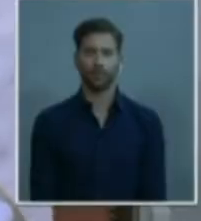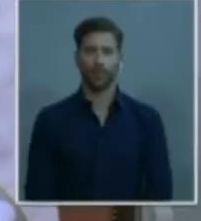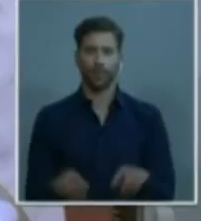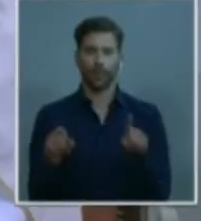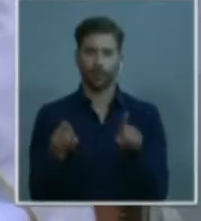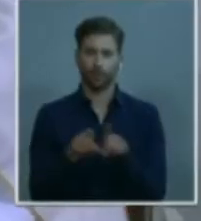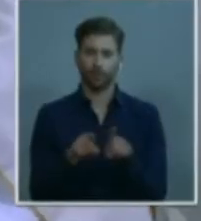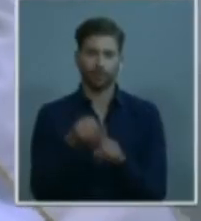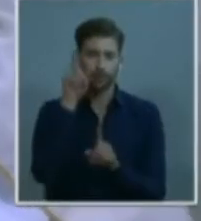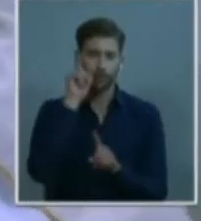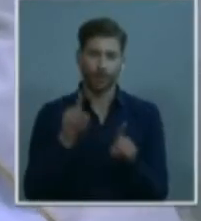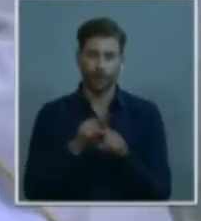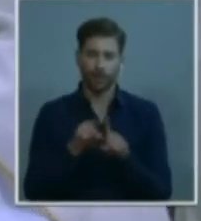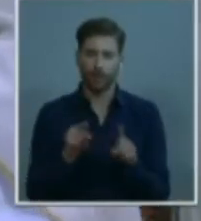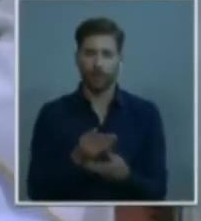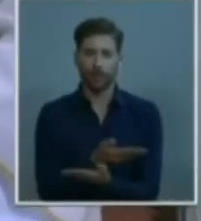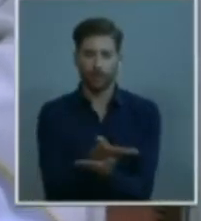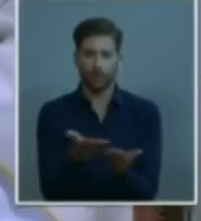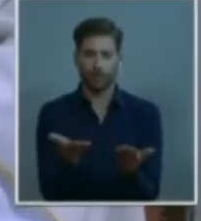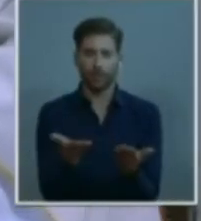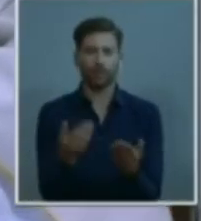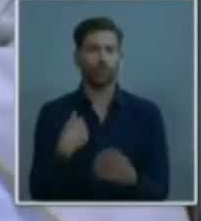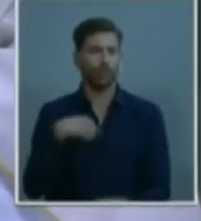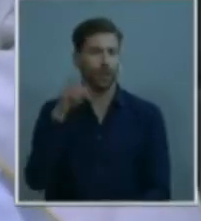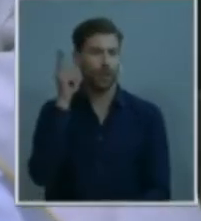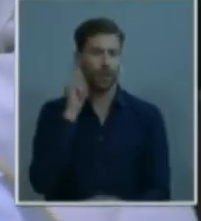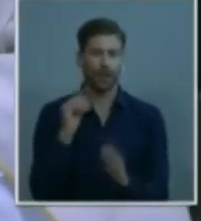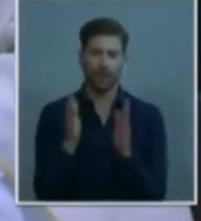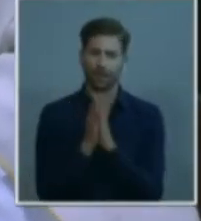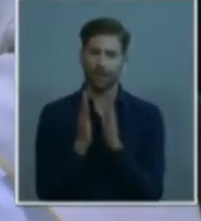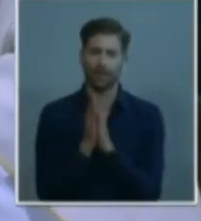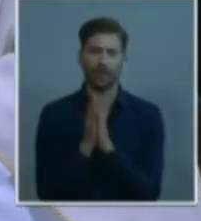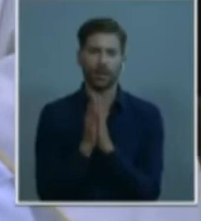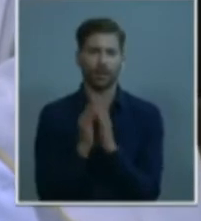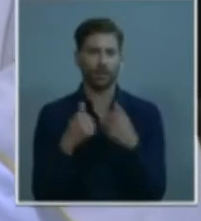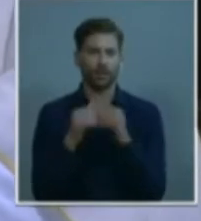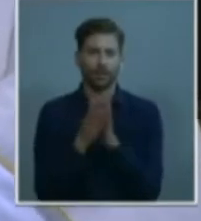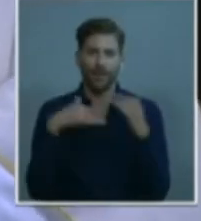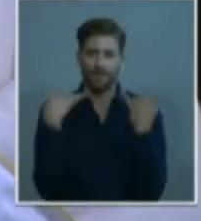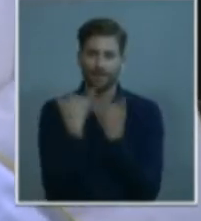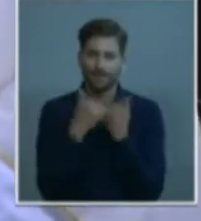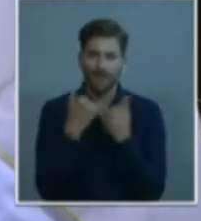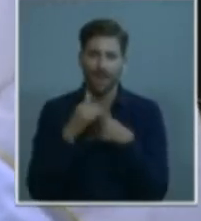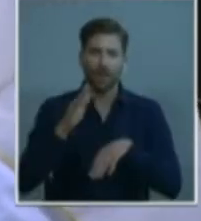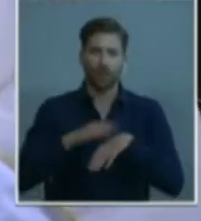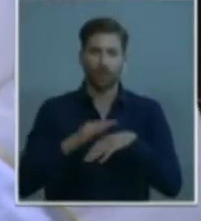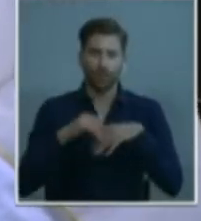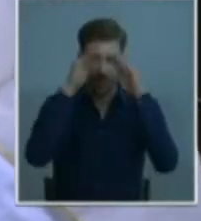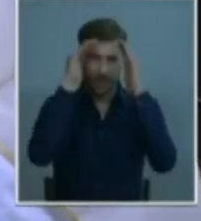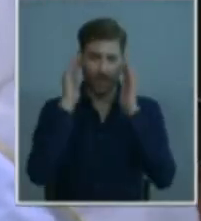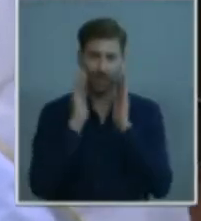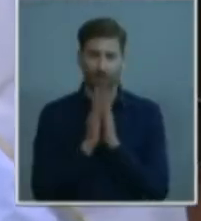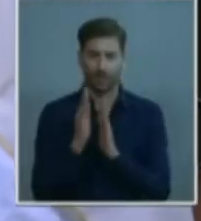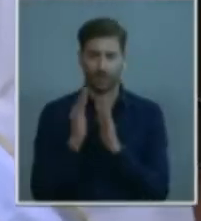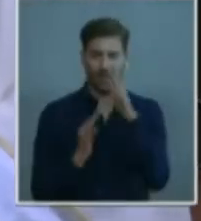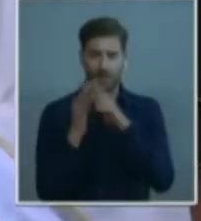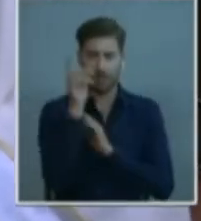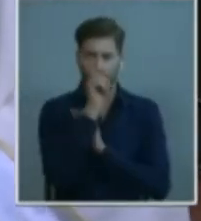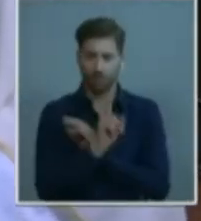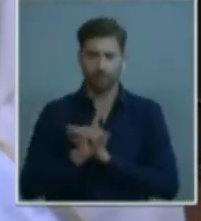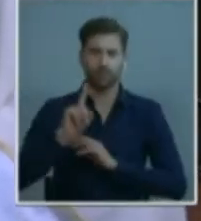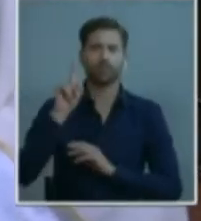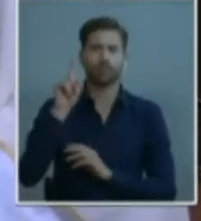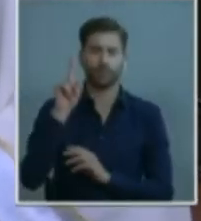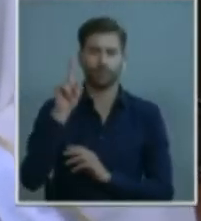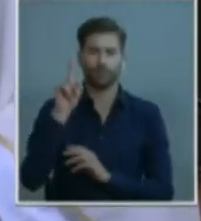Irmãos e irmãs, neste dia em que toda a Igreja se alegra que o triunfo de Santa Maria chegue